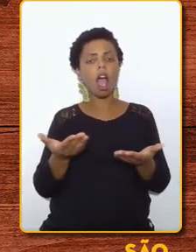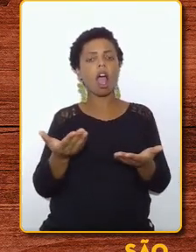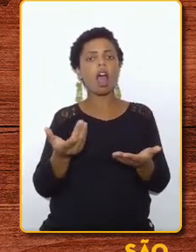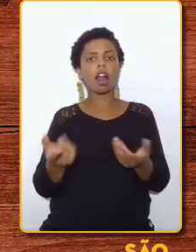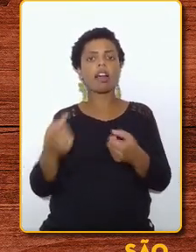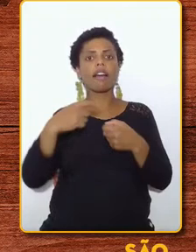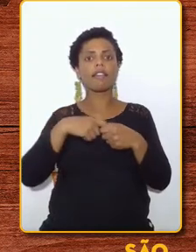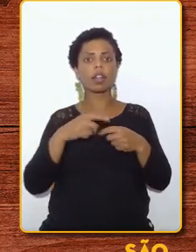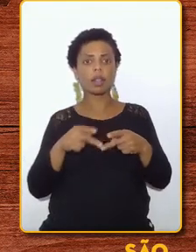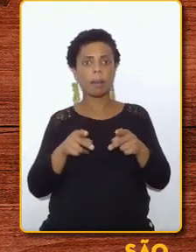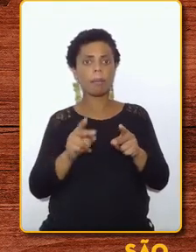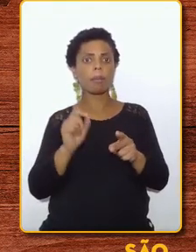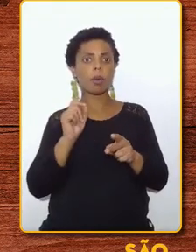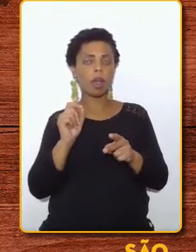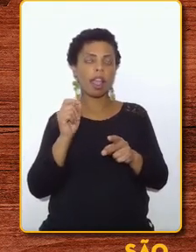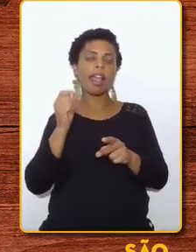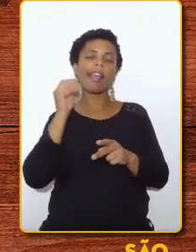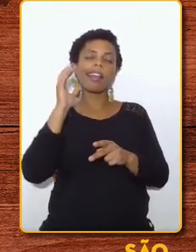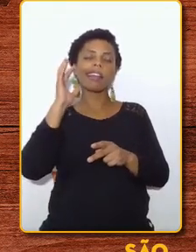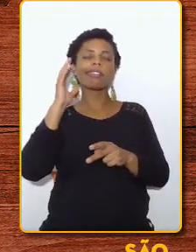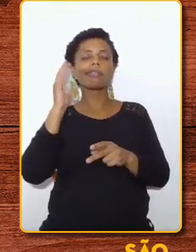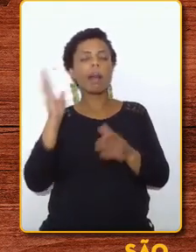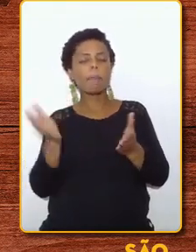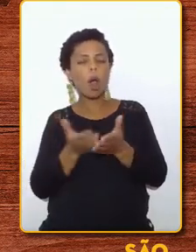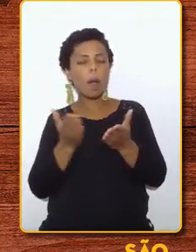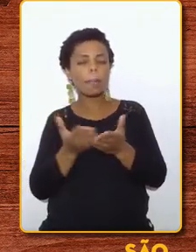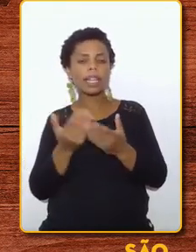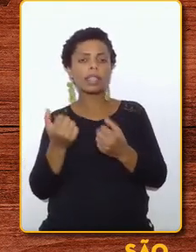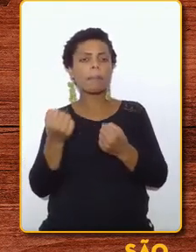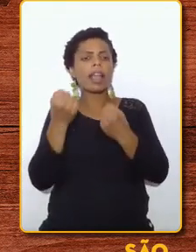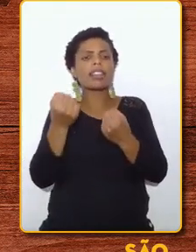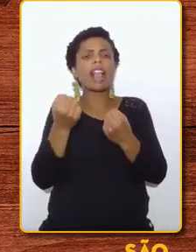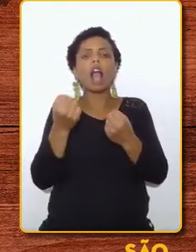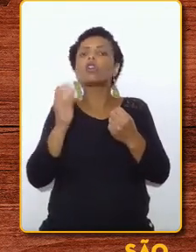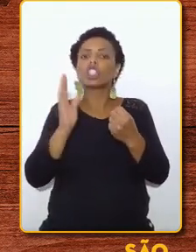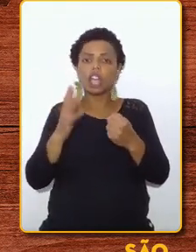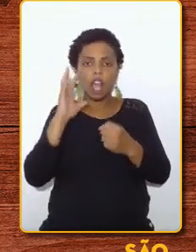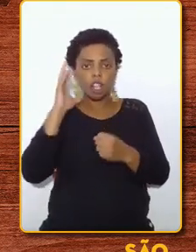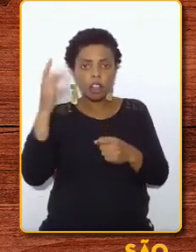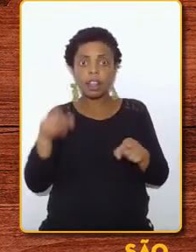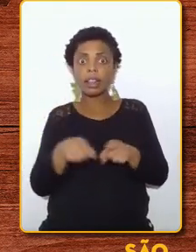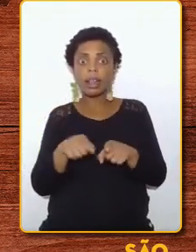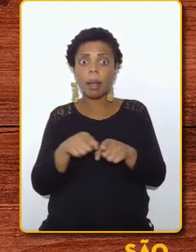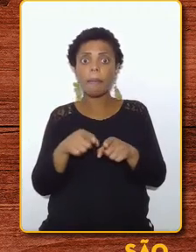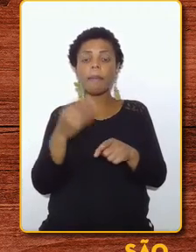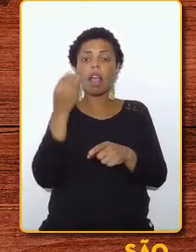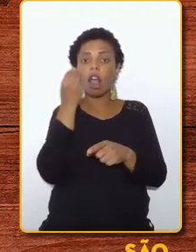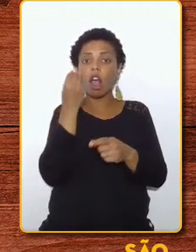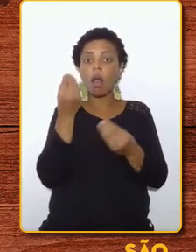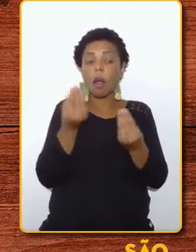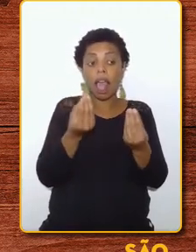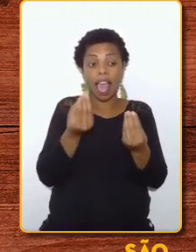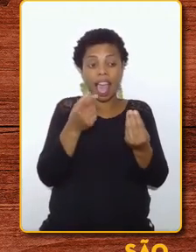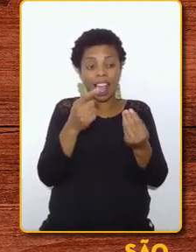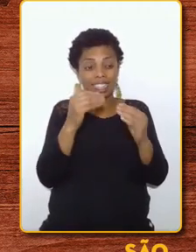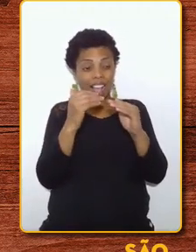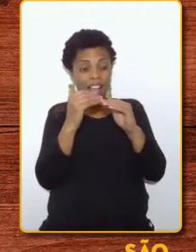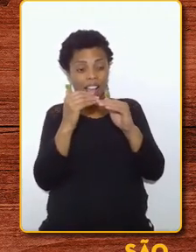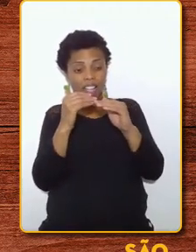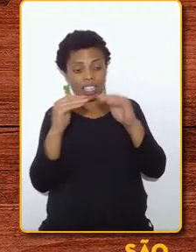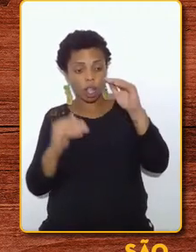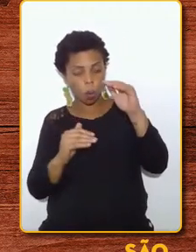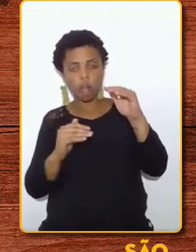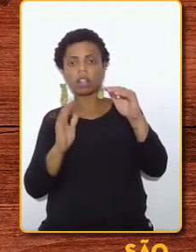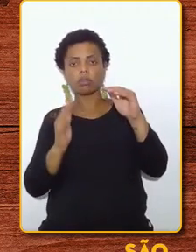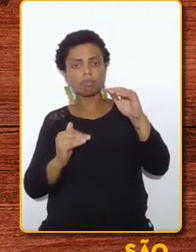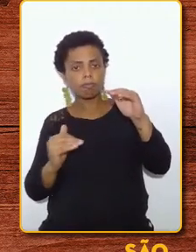que permanecia, um grande desafio de colocar o Estado pela primeira vez a serviço, né, de